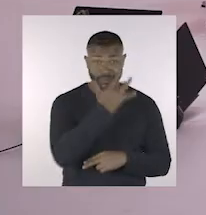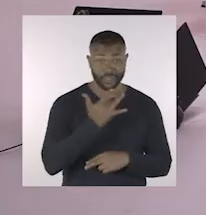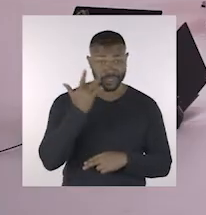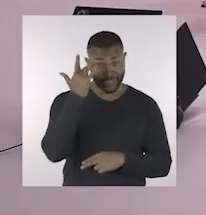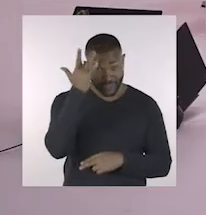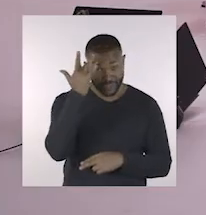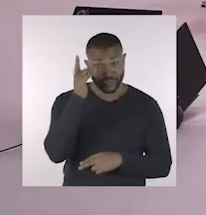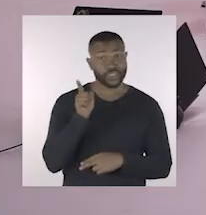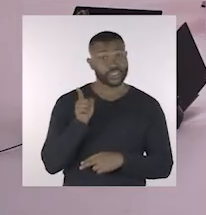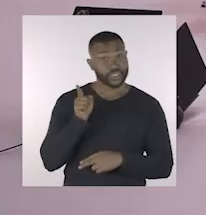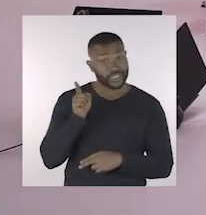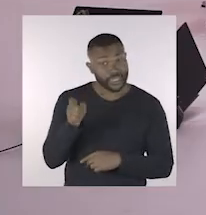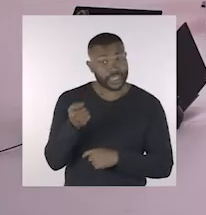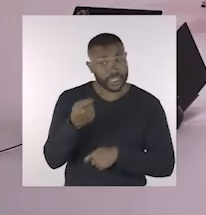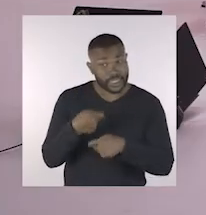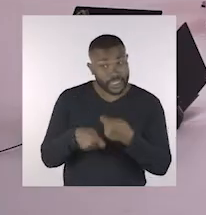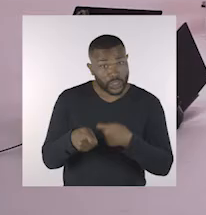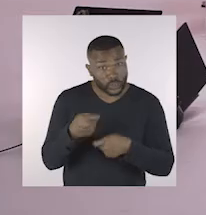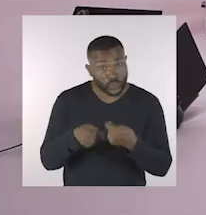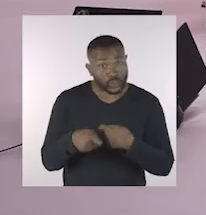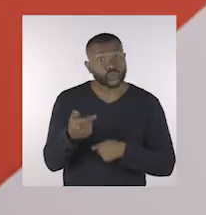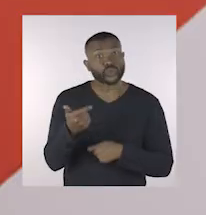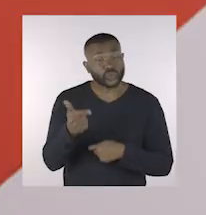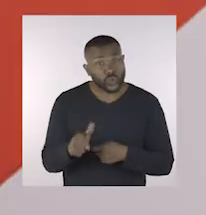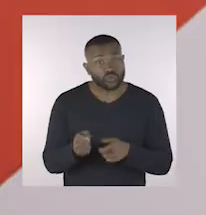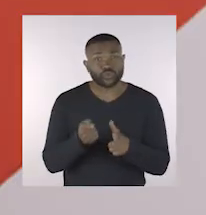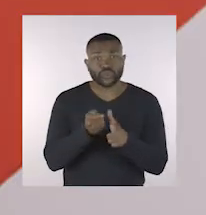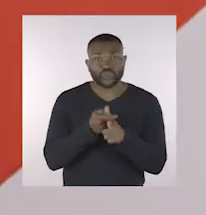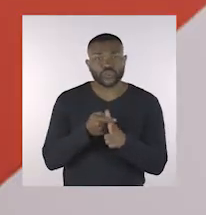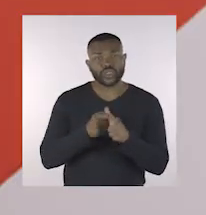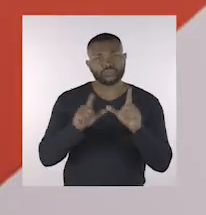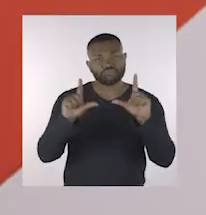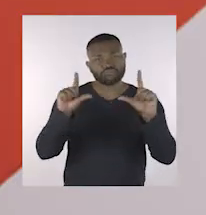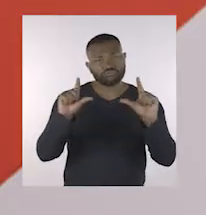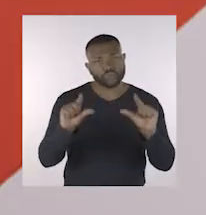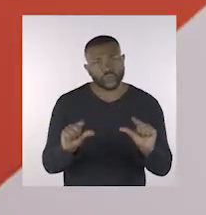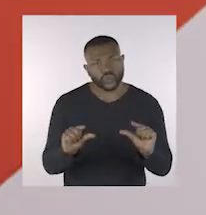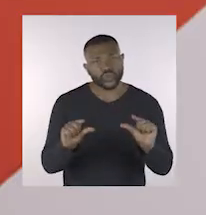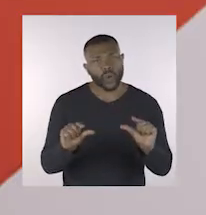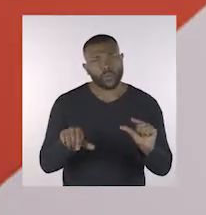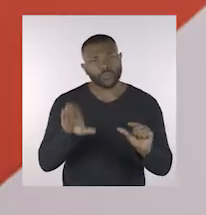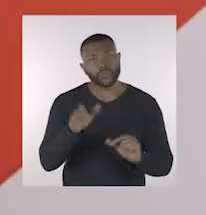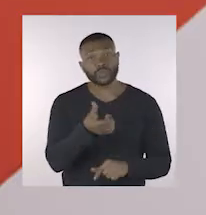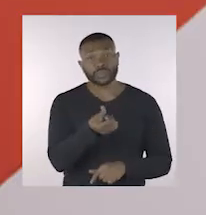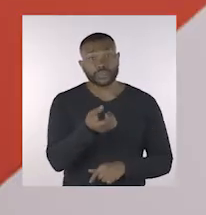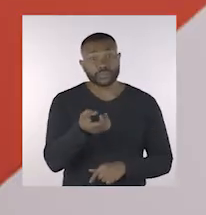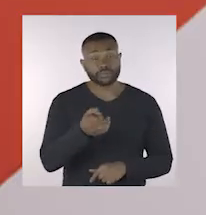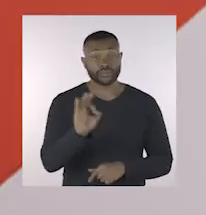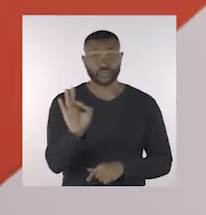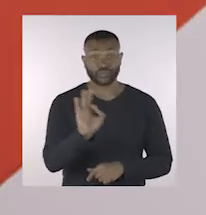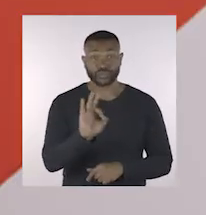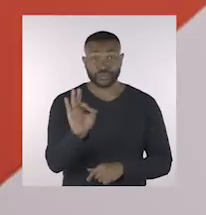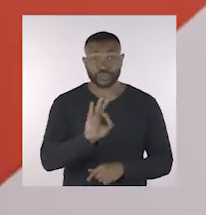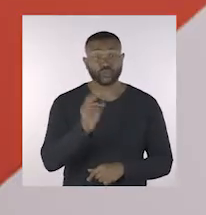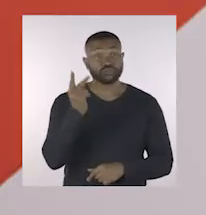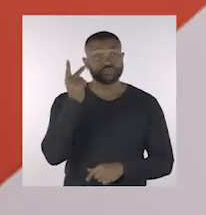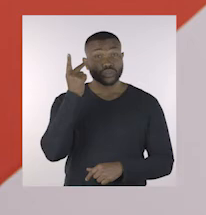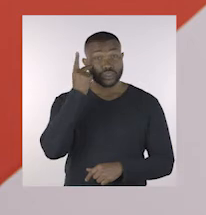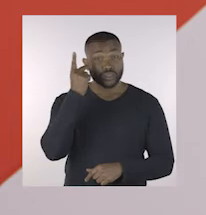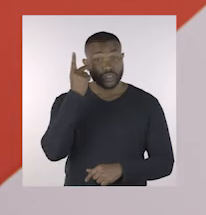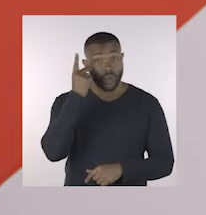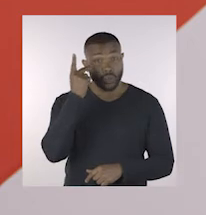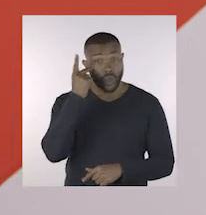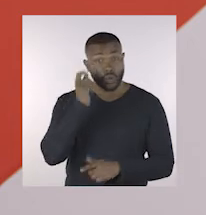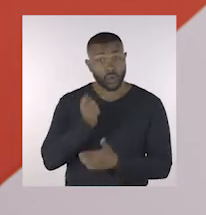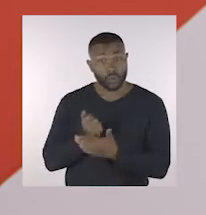porque o Haddad no governo dele ele renegociou a dívida do Estado de São Paulo e baixou e mais de sessenta por cento São